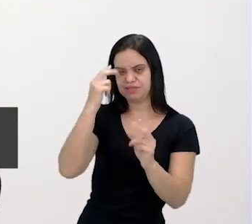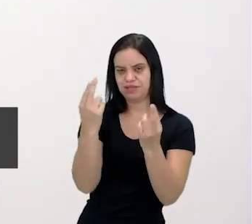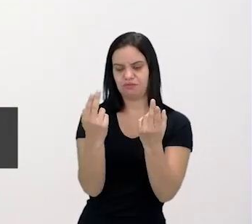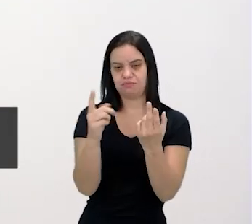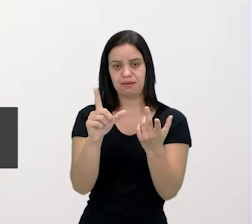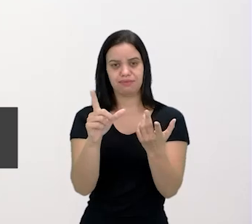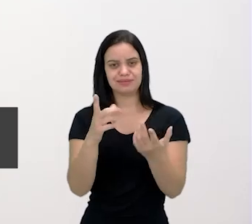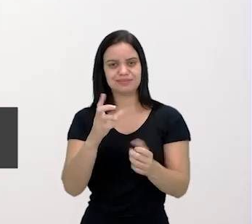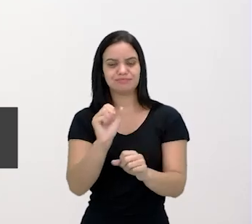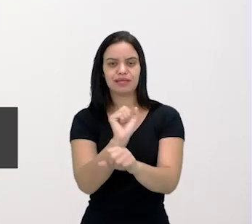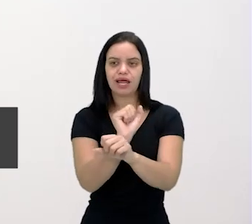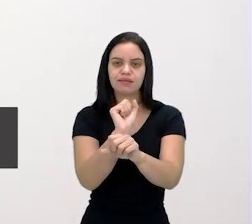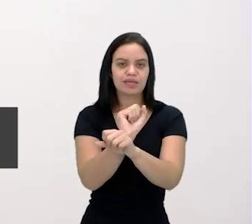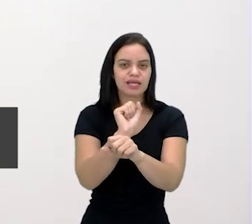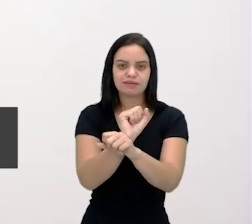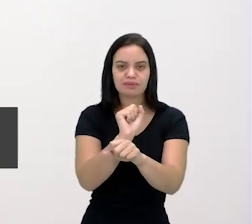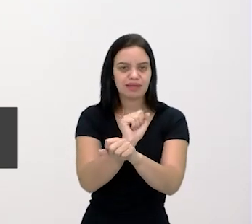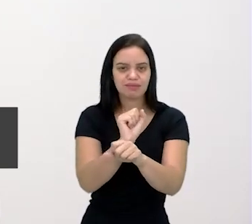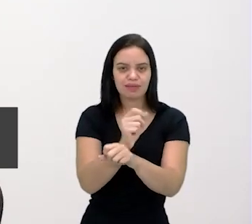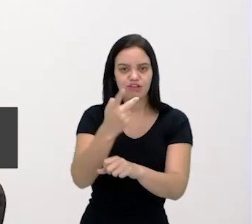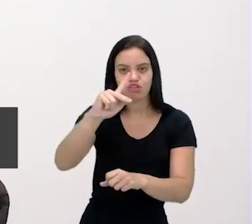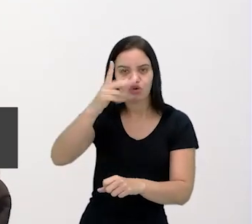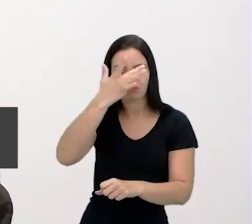esperar muito dos outros,